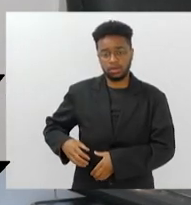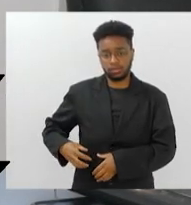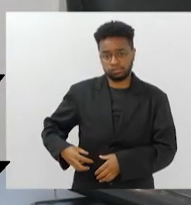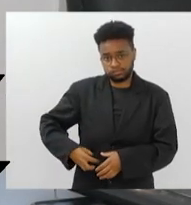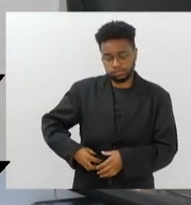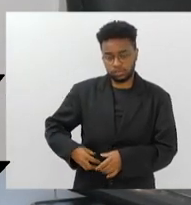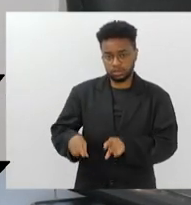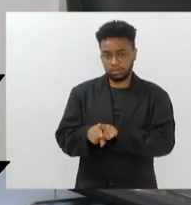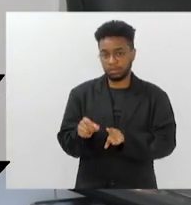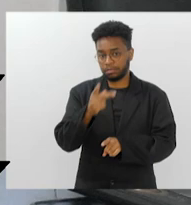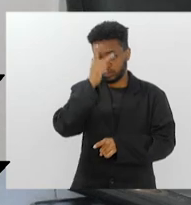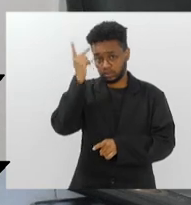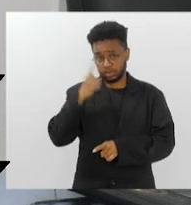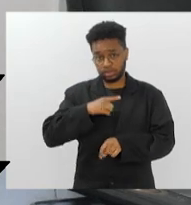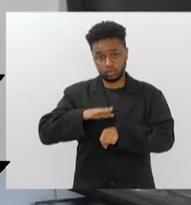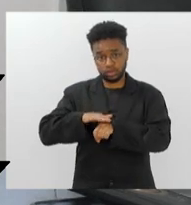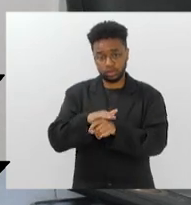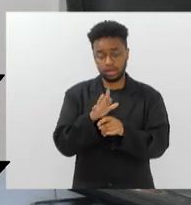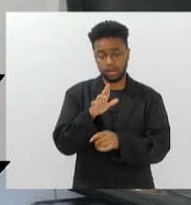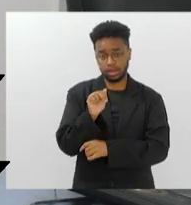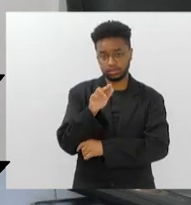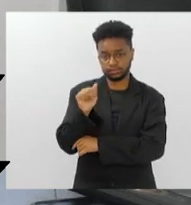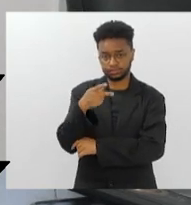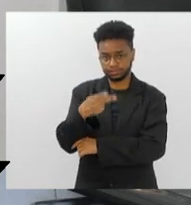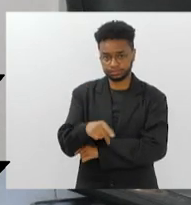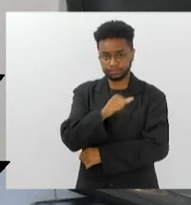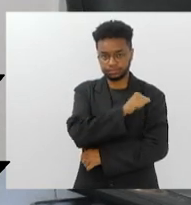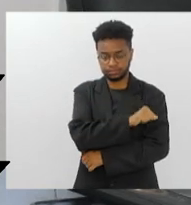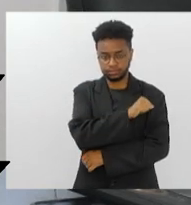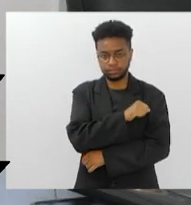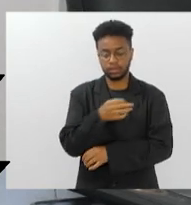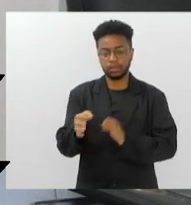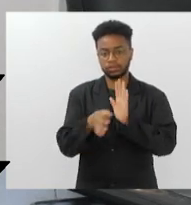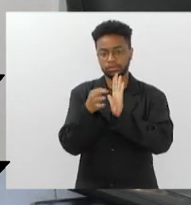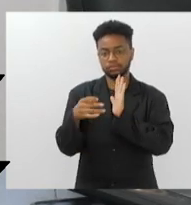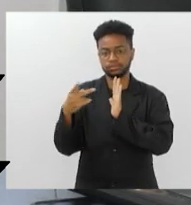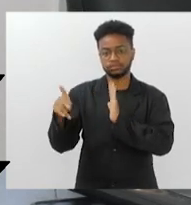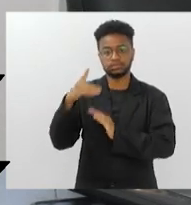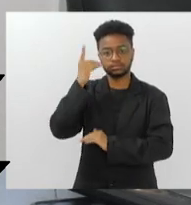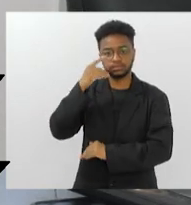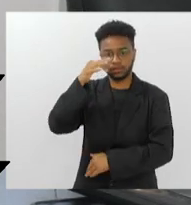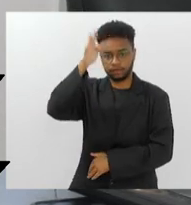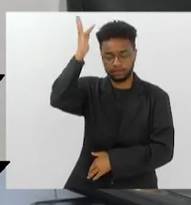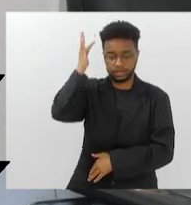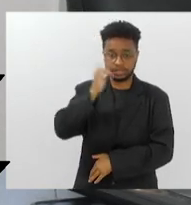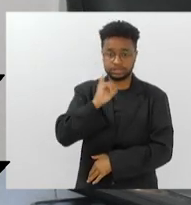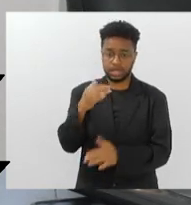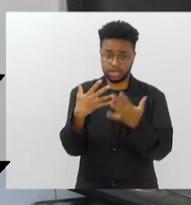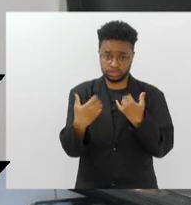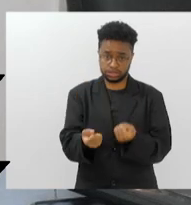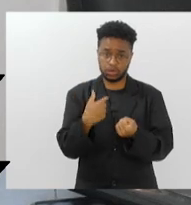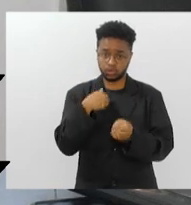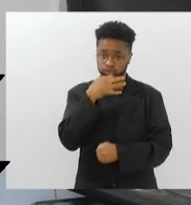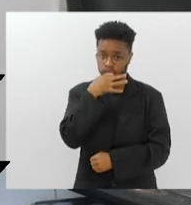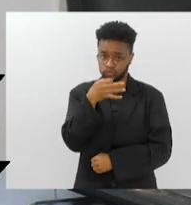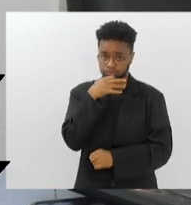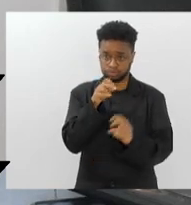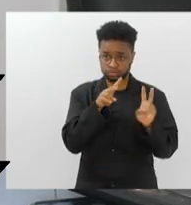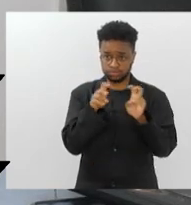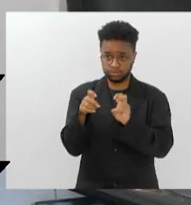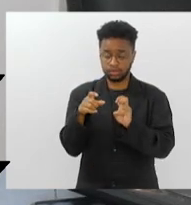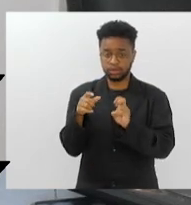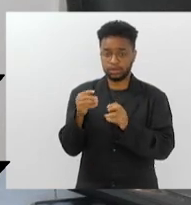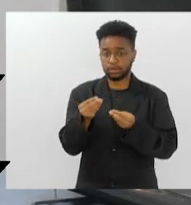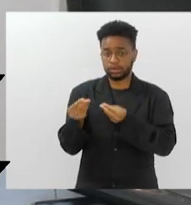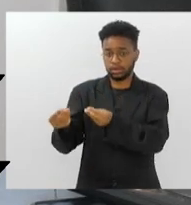raras no estado do Rio de Janeiro parecer do deputado Fred Pacheco mas eu queria fazer uma sugestão exelência passar relatoria